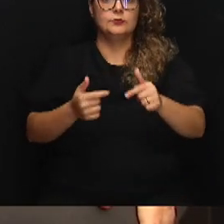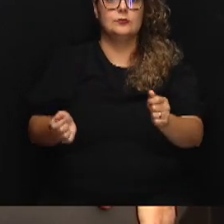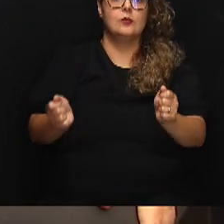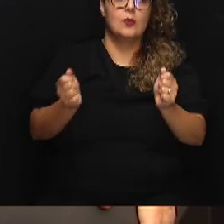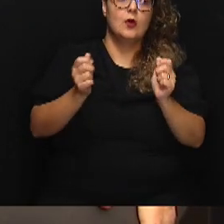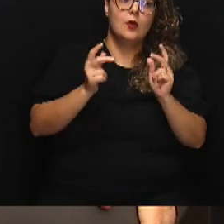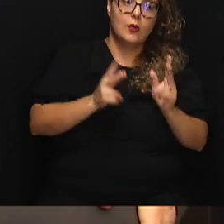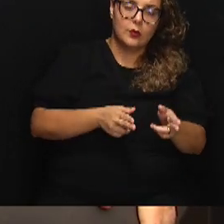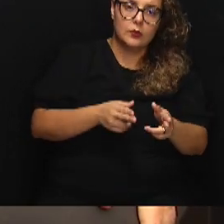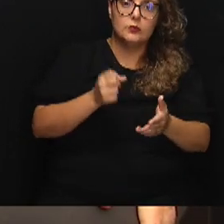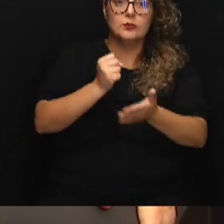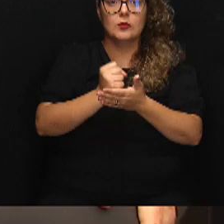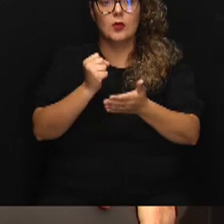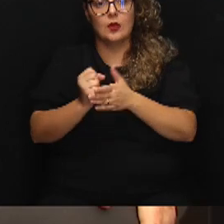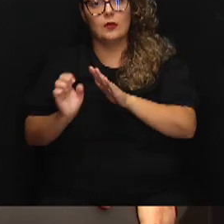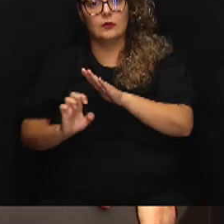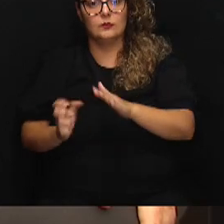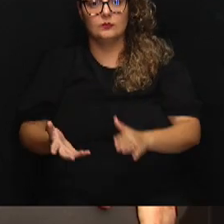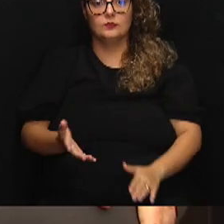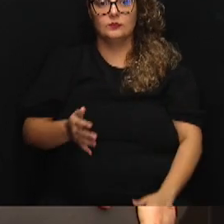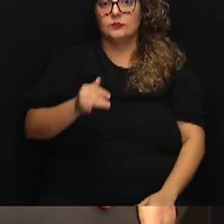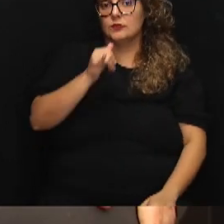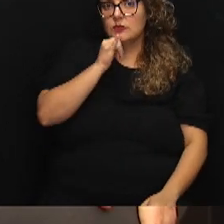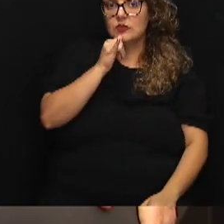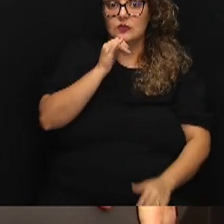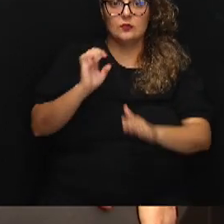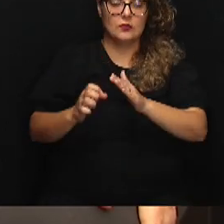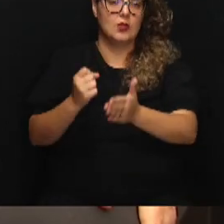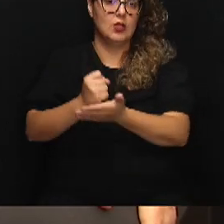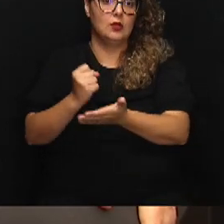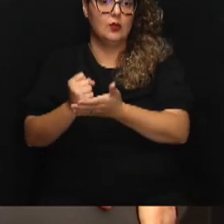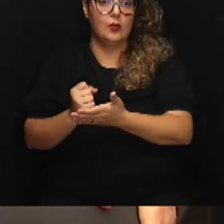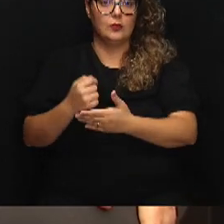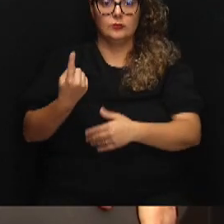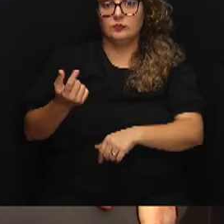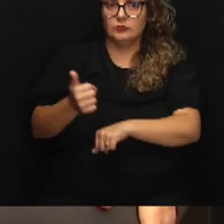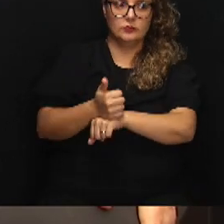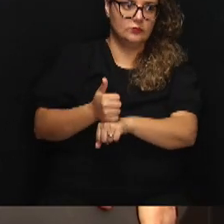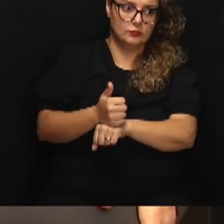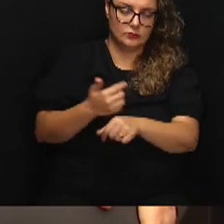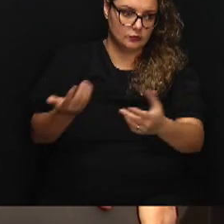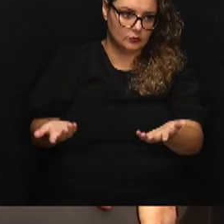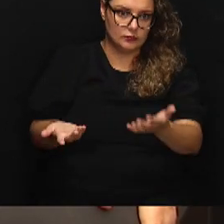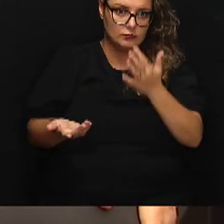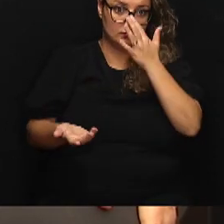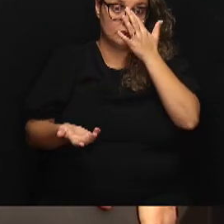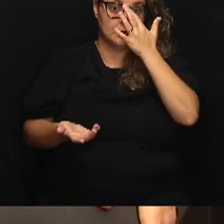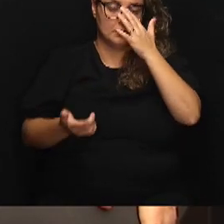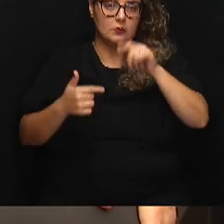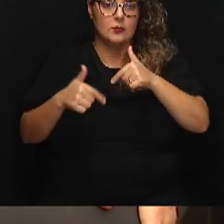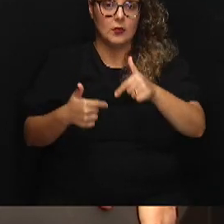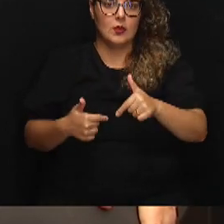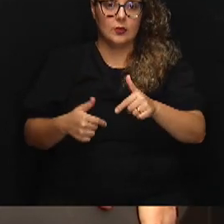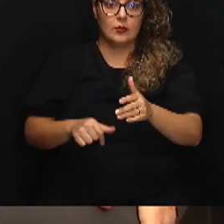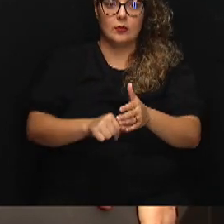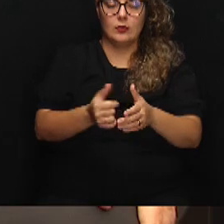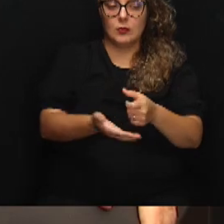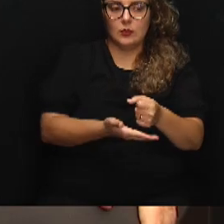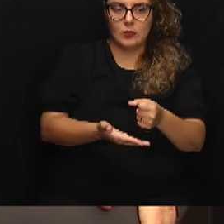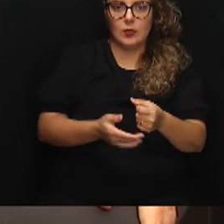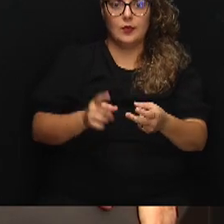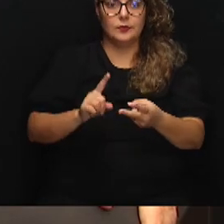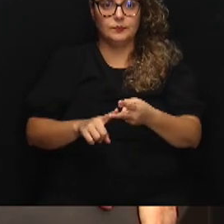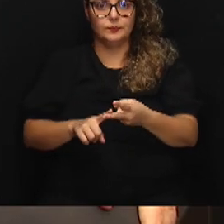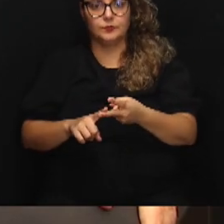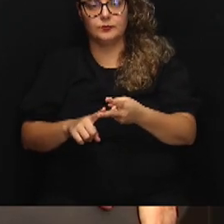conforme a contratação da empresa? De repente, uma empresa contrata um profissional para trabalhar com o primeiro pilar, um segundo